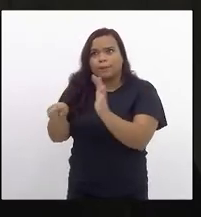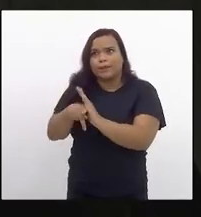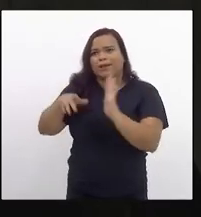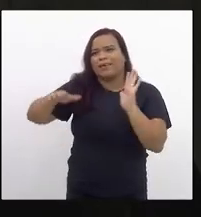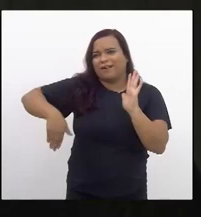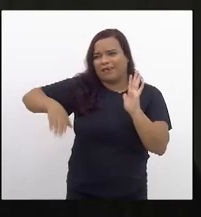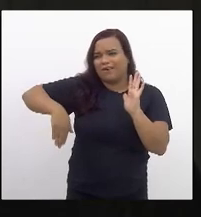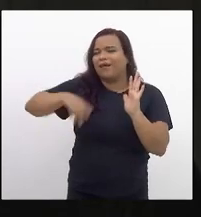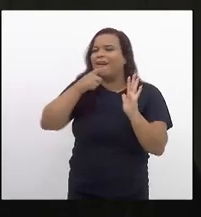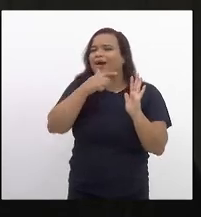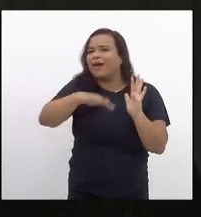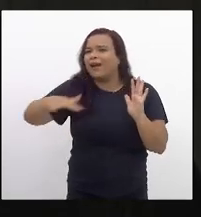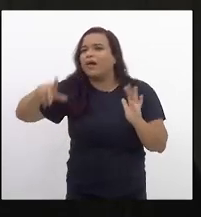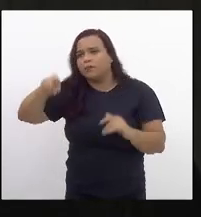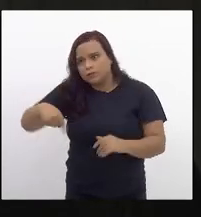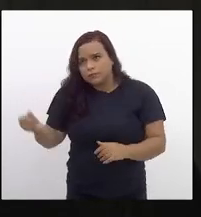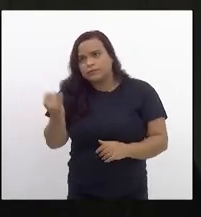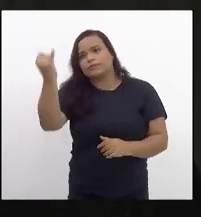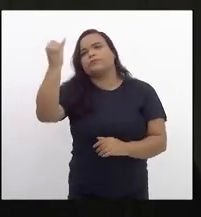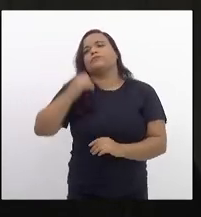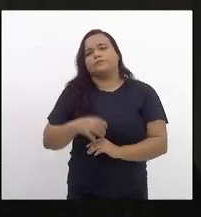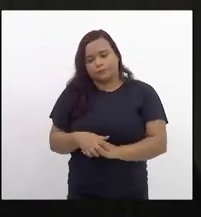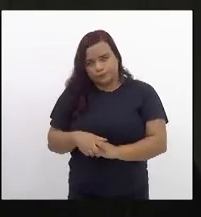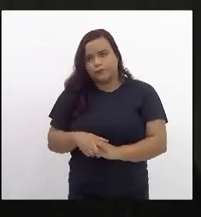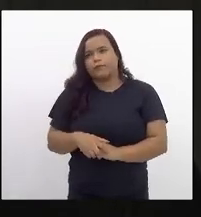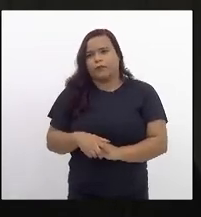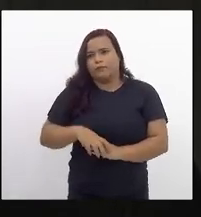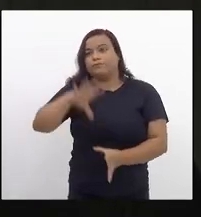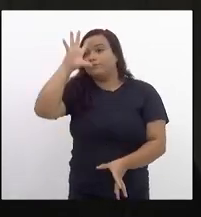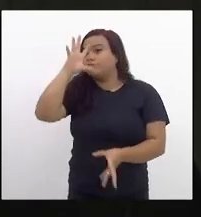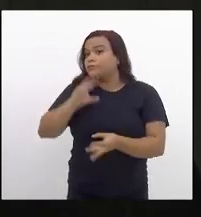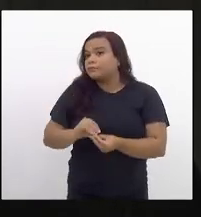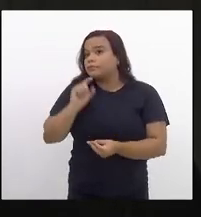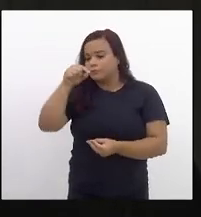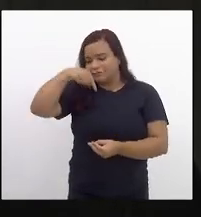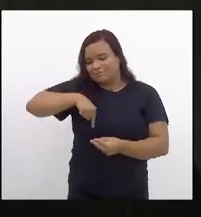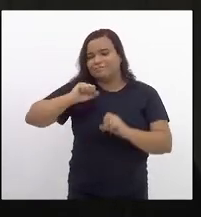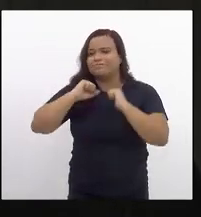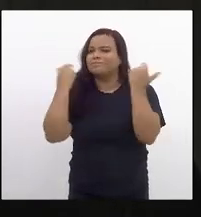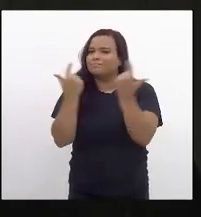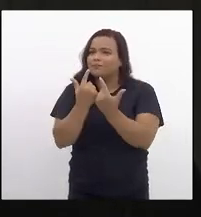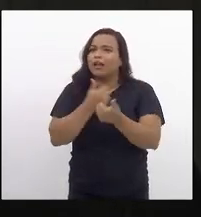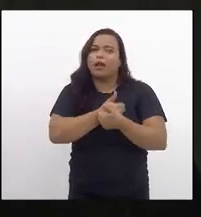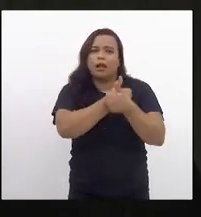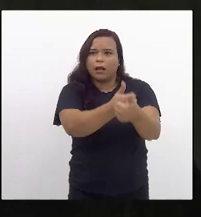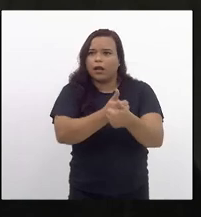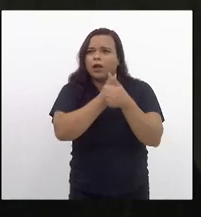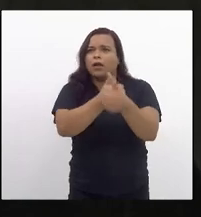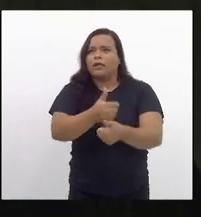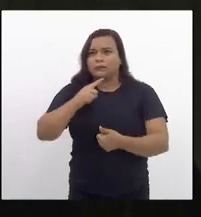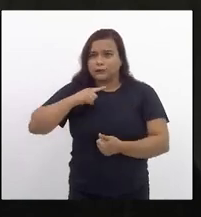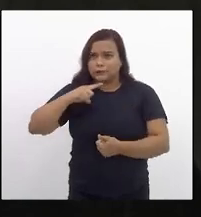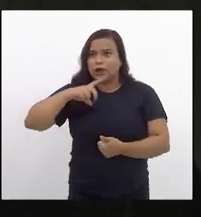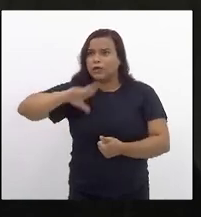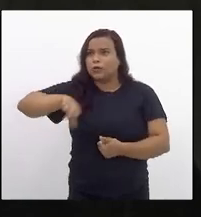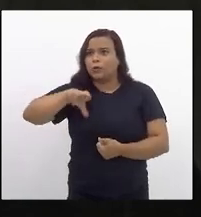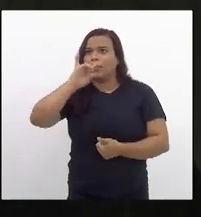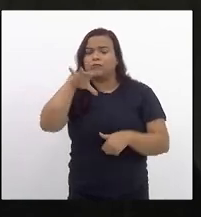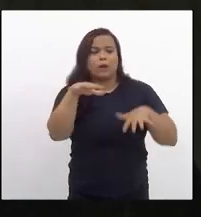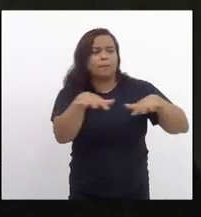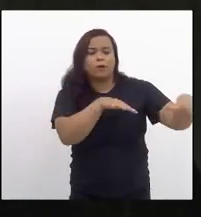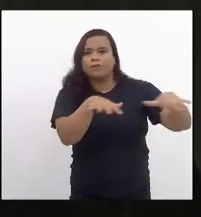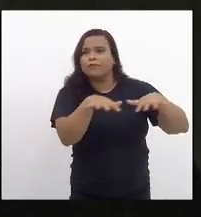importante para nós para todos nós sinal de que esta casa ela vem acompanhando não só o